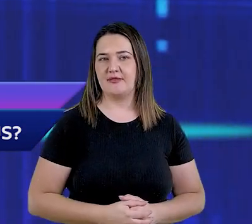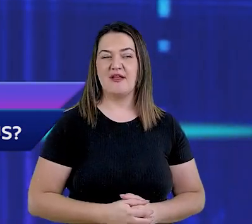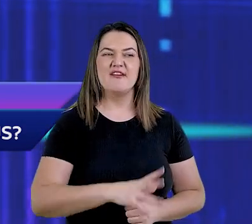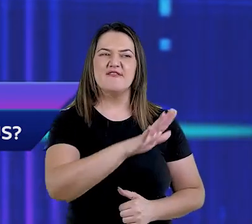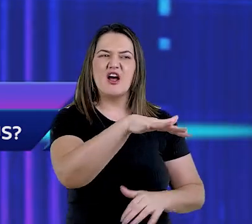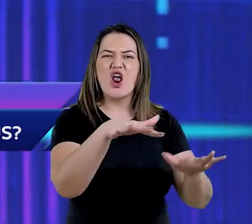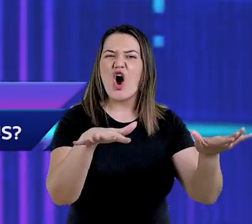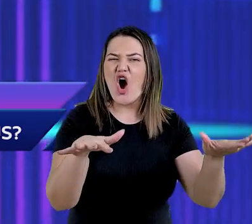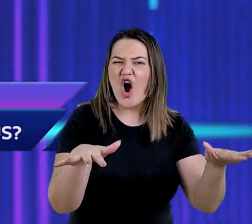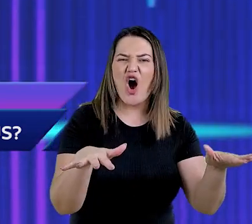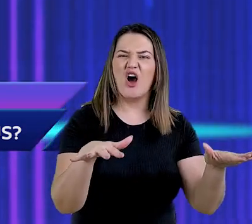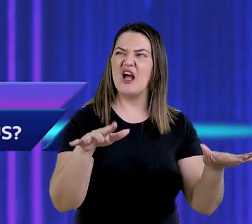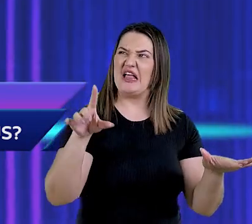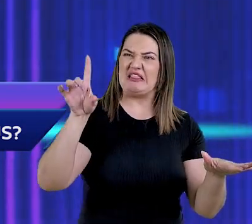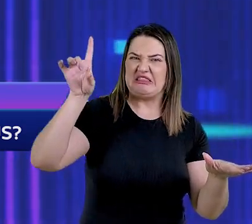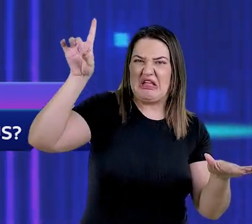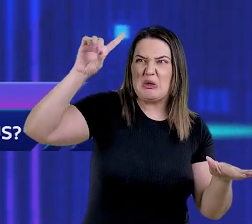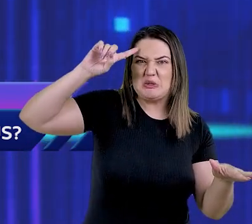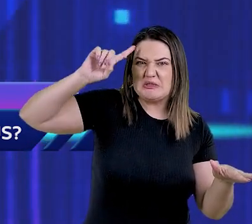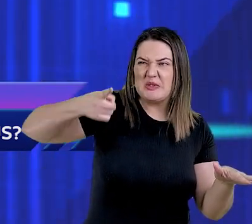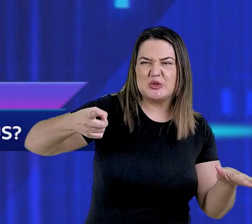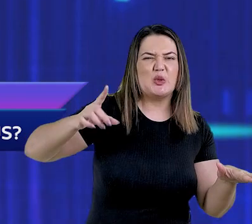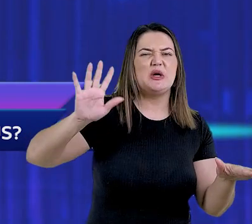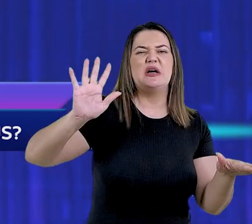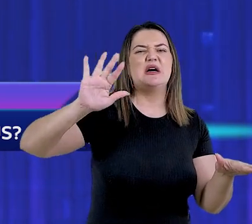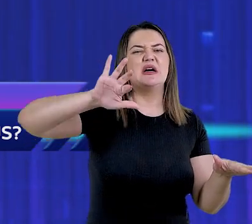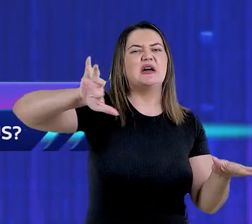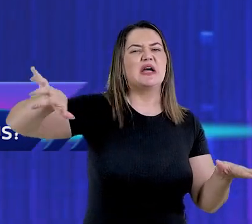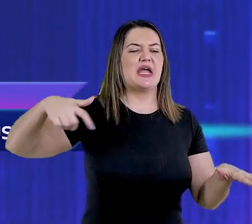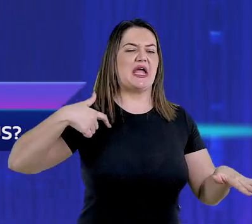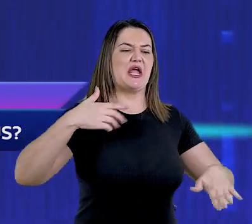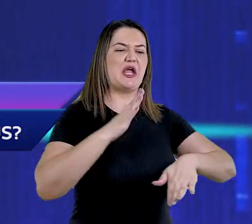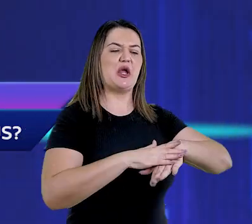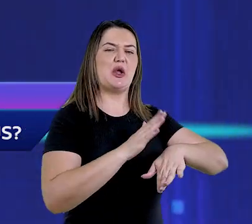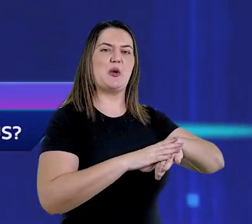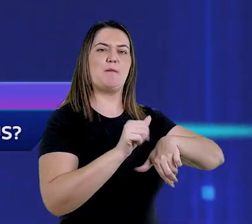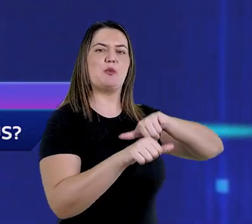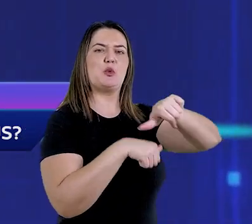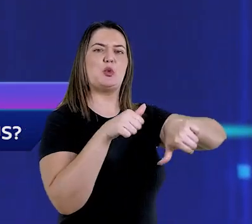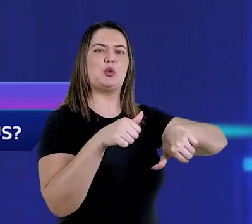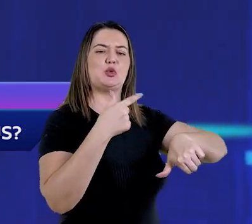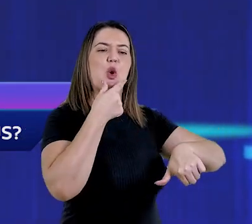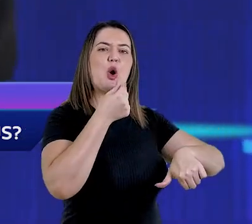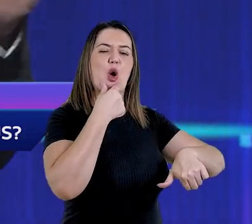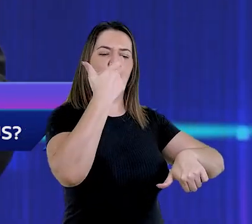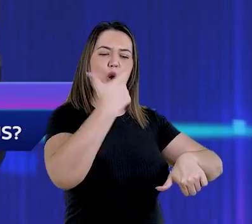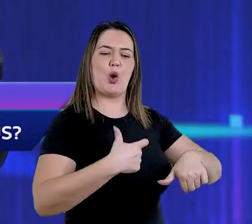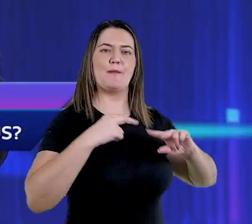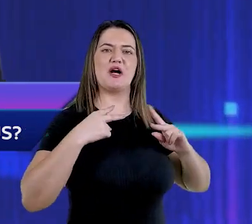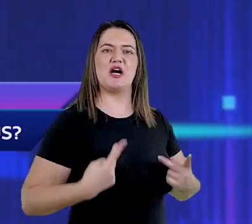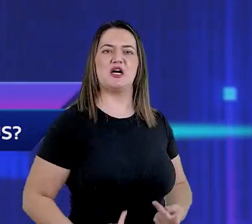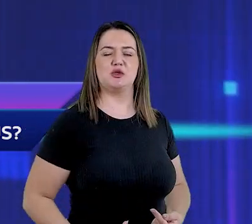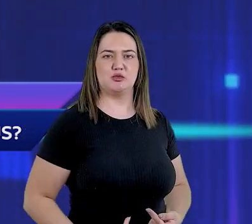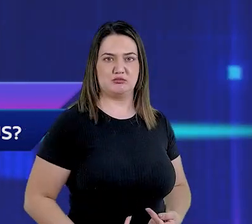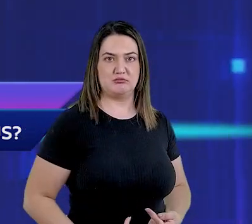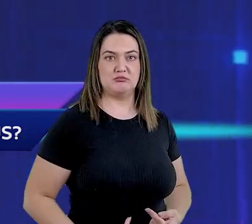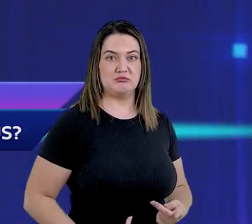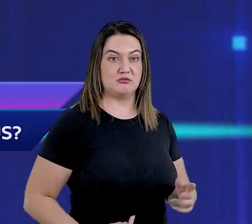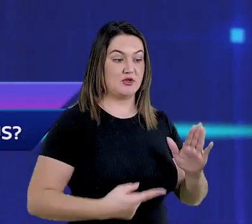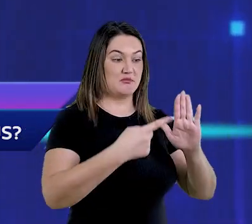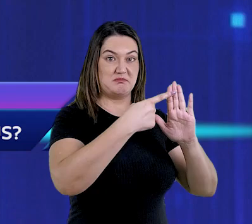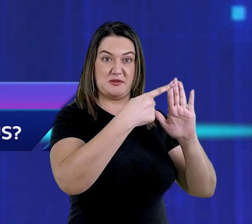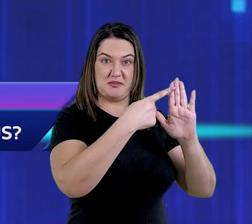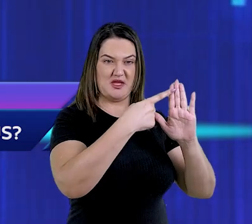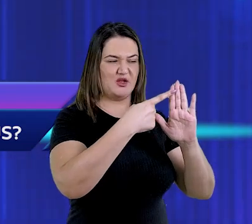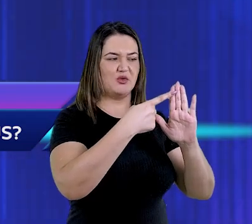guarde mandamentos de homens segundo a tradição. O segundo mandamento, então, é tirado. E o 10º se